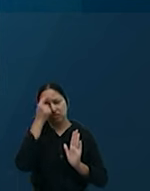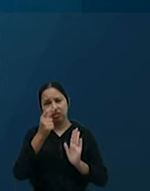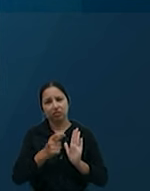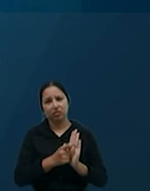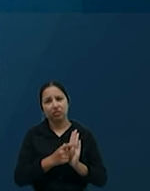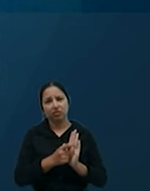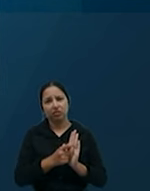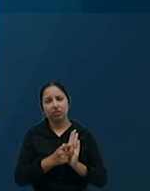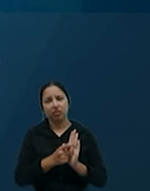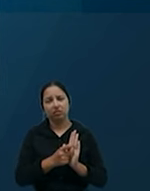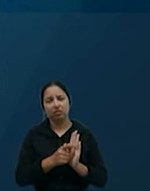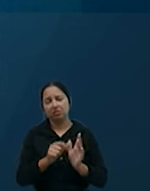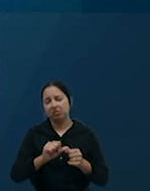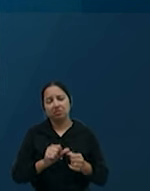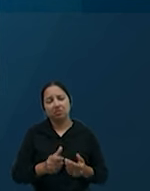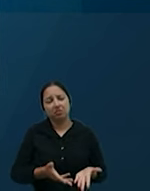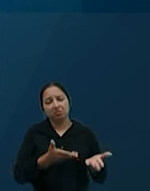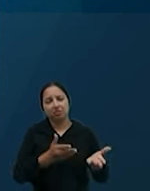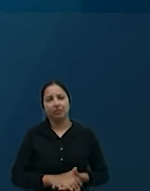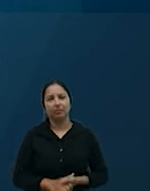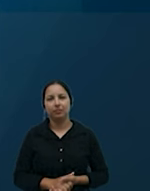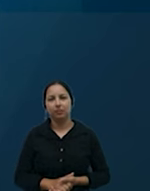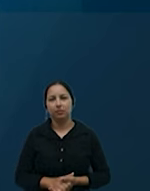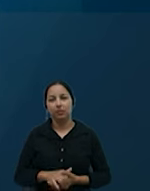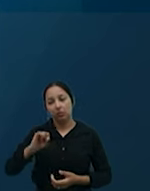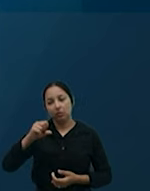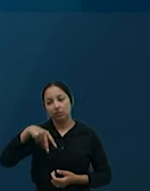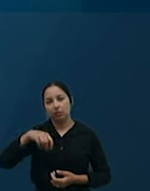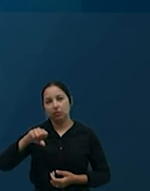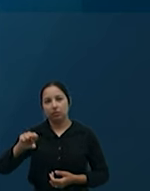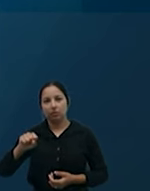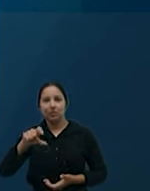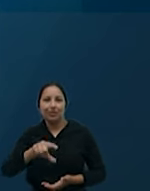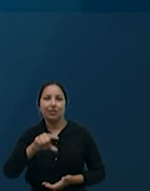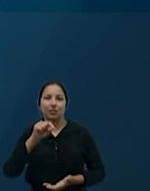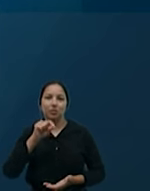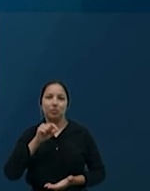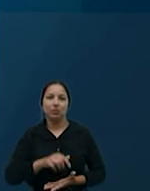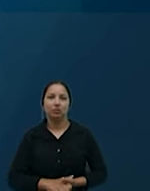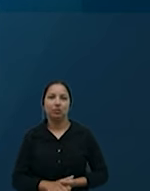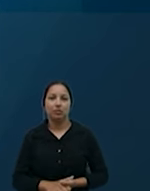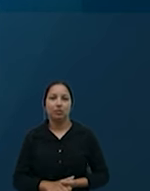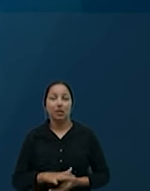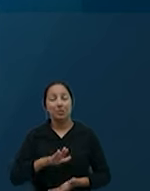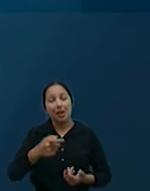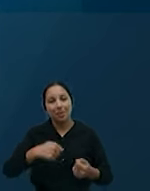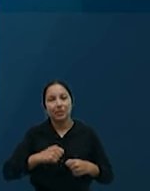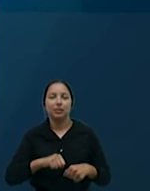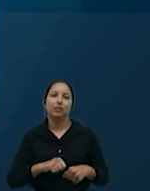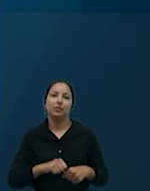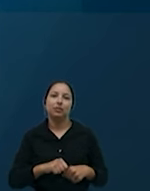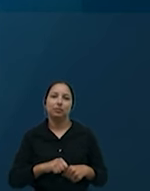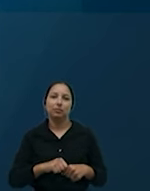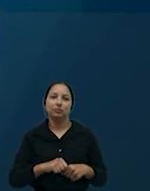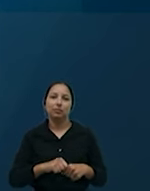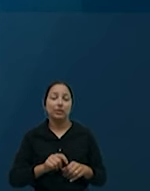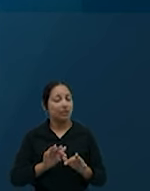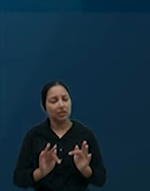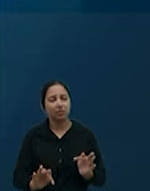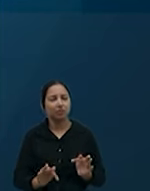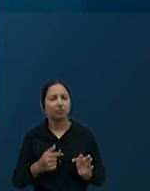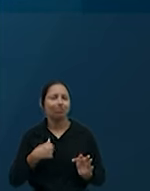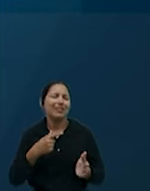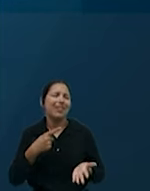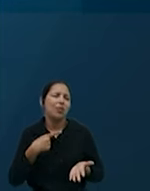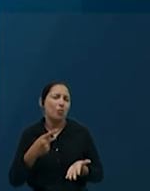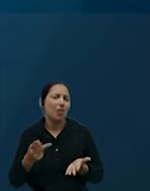Só que essa escolha, no mínimo, tem que ter o ônus de dizer, eu errei, eu vou pagar desde o momento que eu errei.